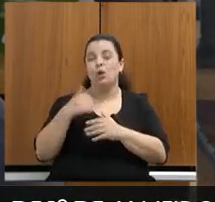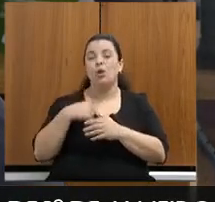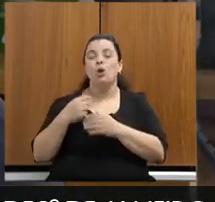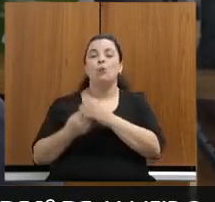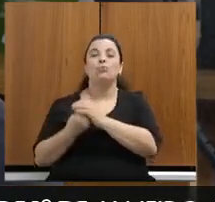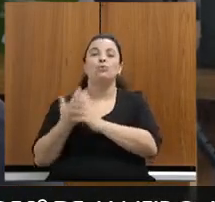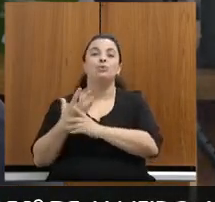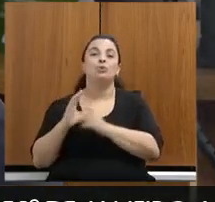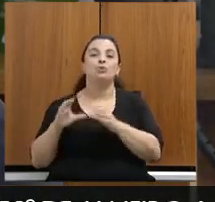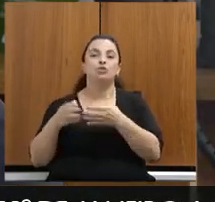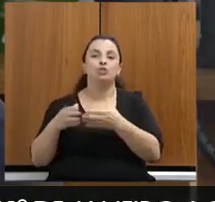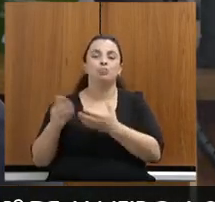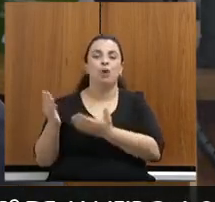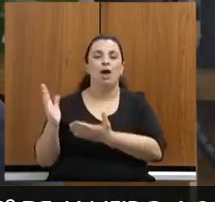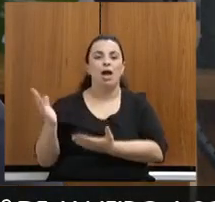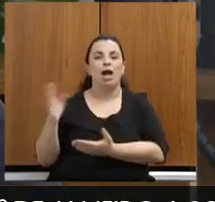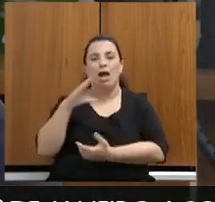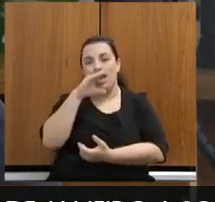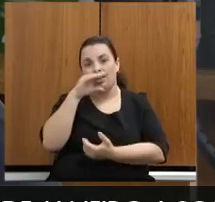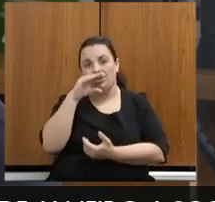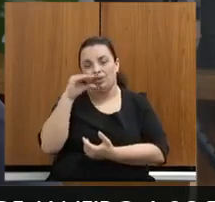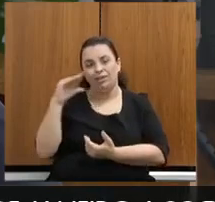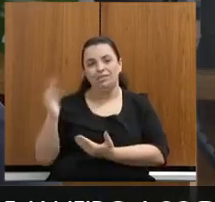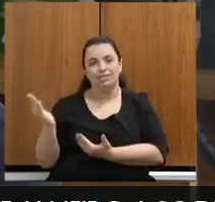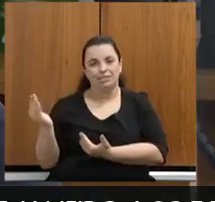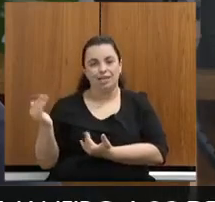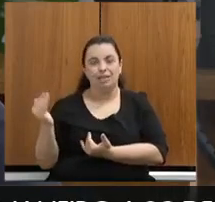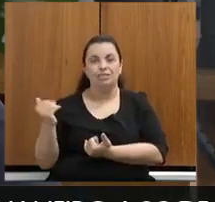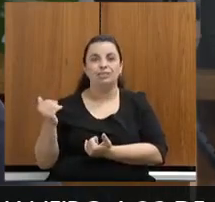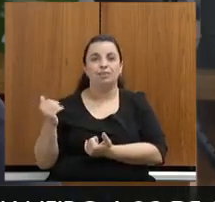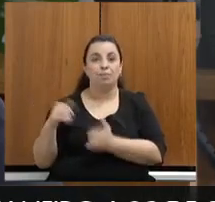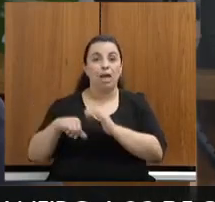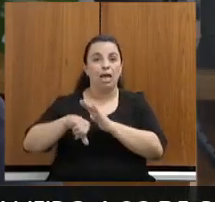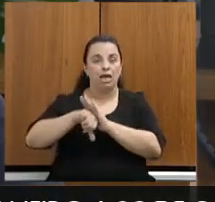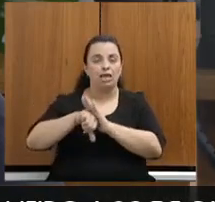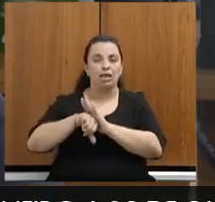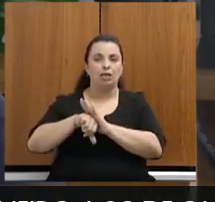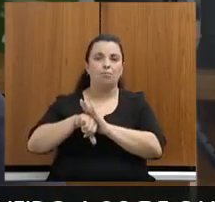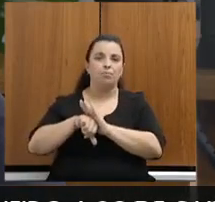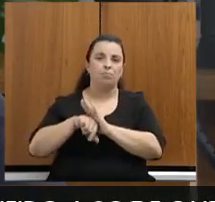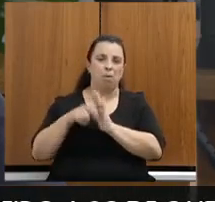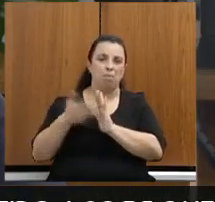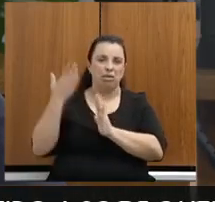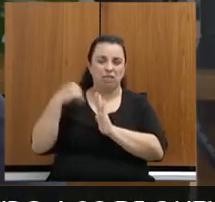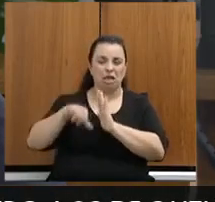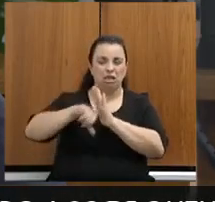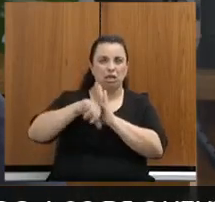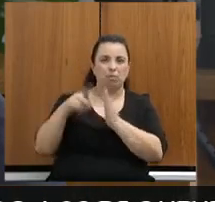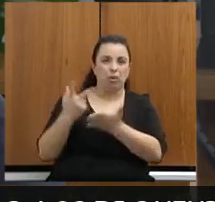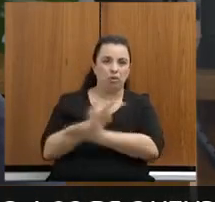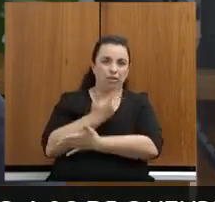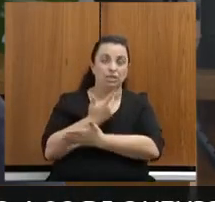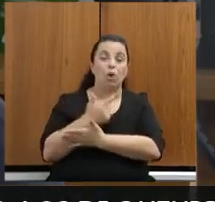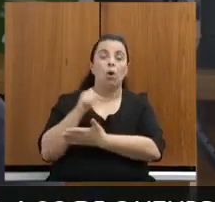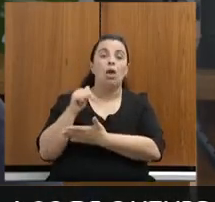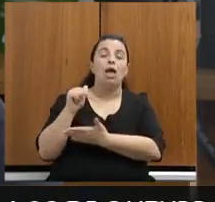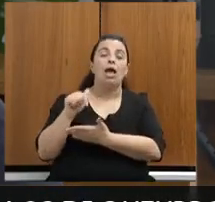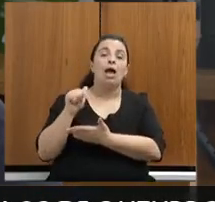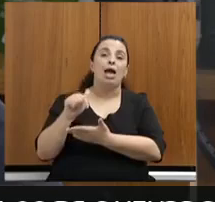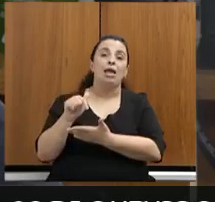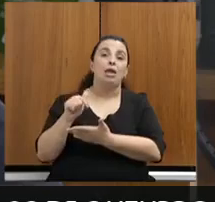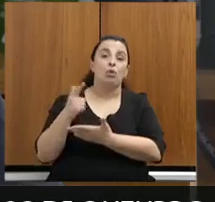um time com os adolescentes infratores do centro de Belo Horizonte nós temos uma situação muito séria no centro de Belo Horizonte